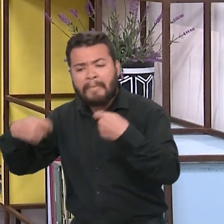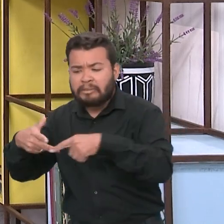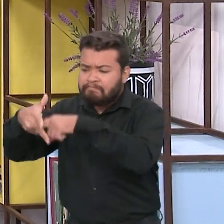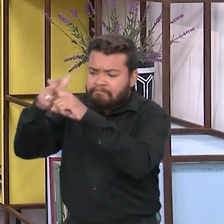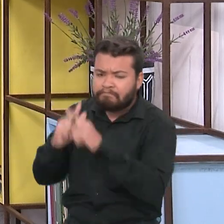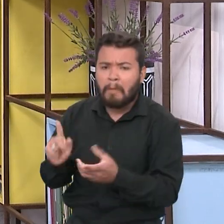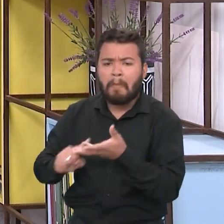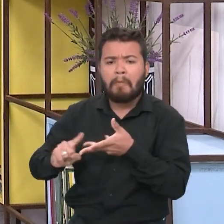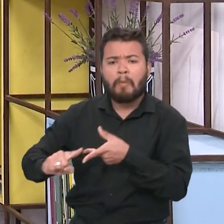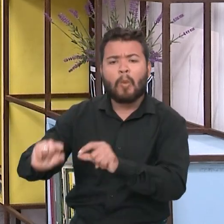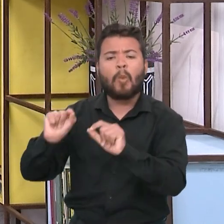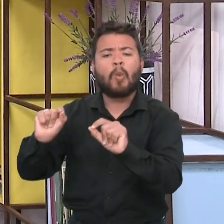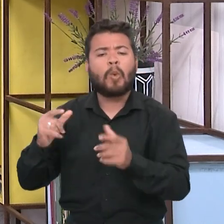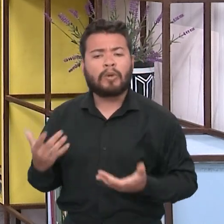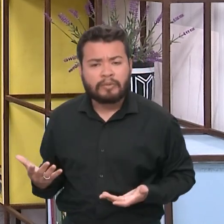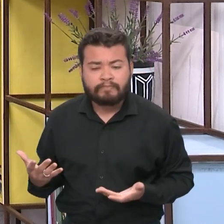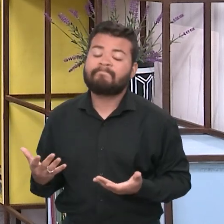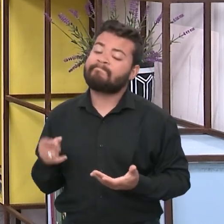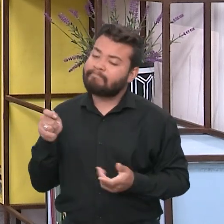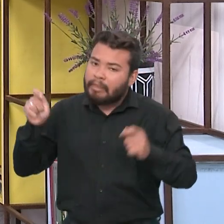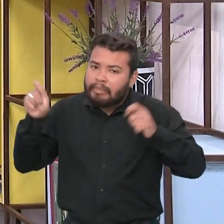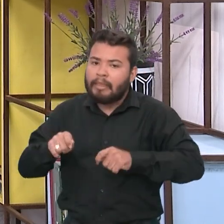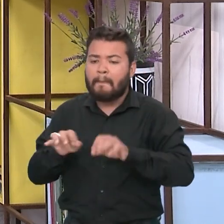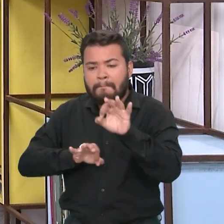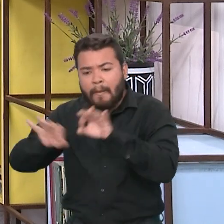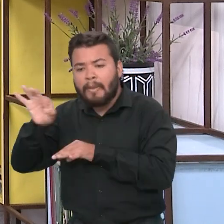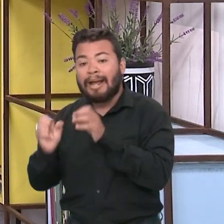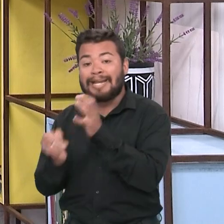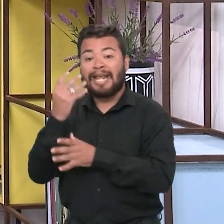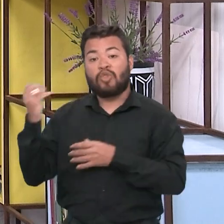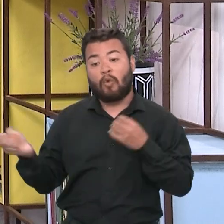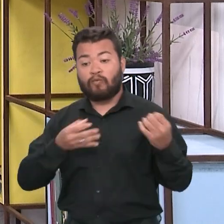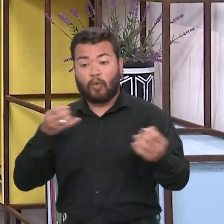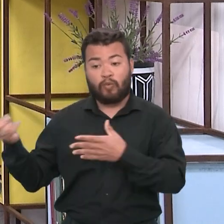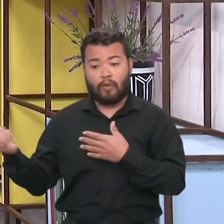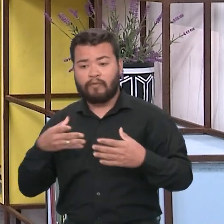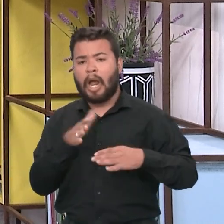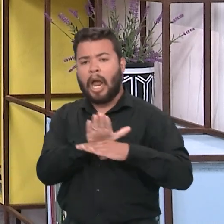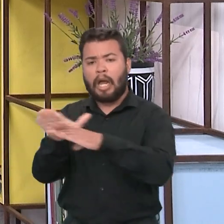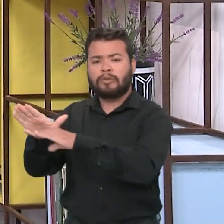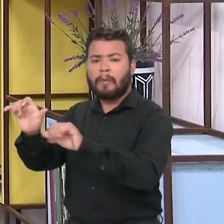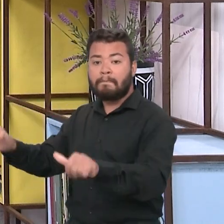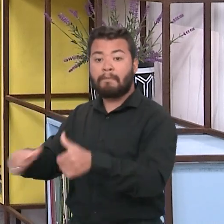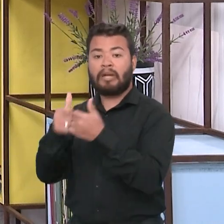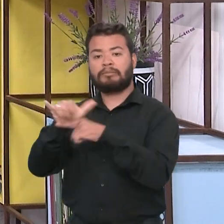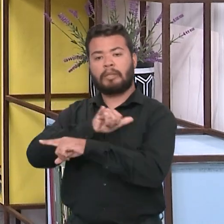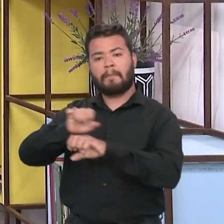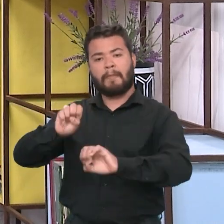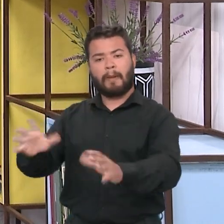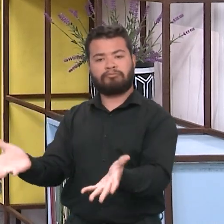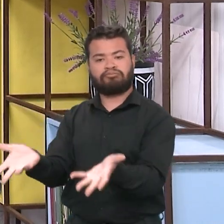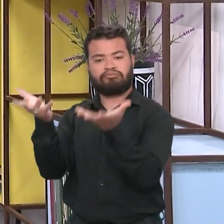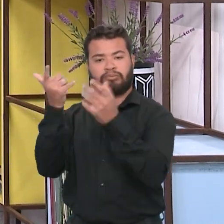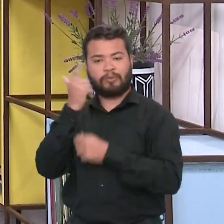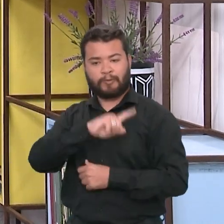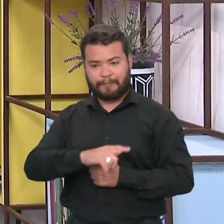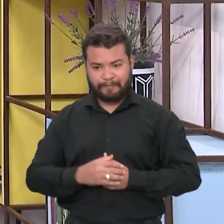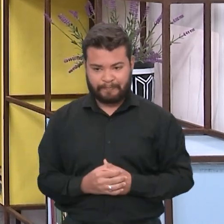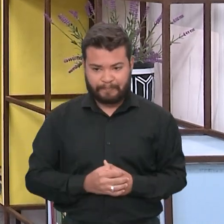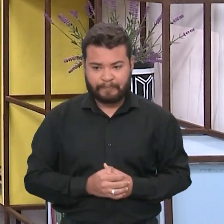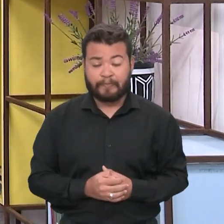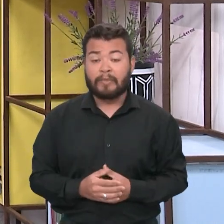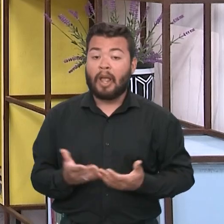e possíveis demandas para novas criações e assim melhorar as condições de ensino. E agora então nós vamos